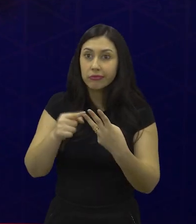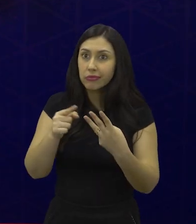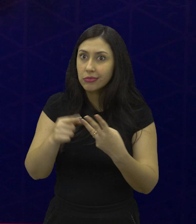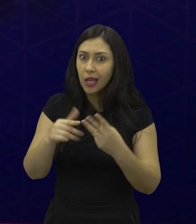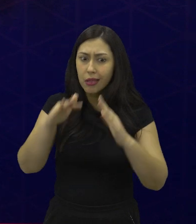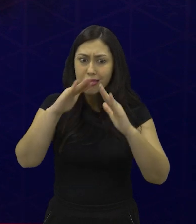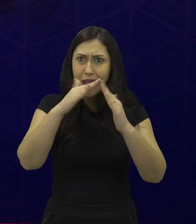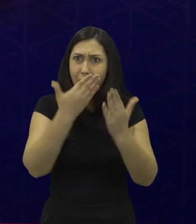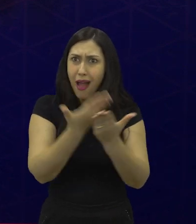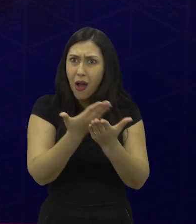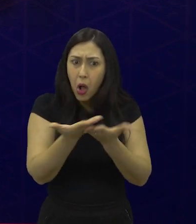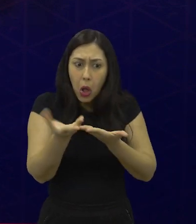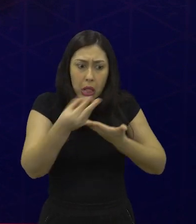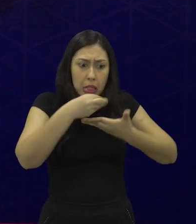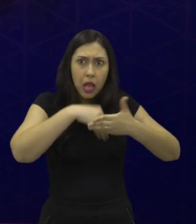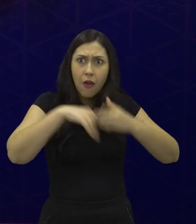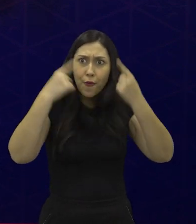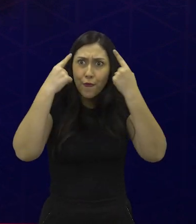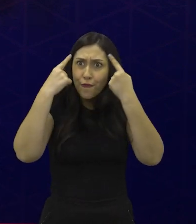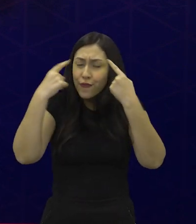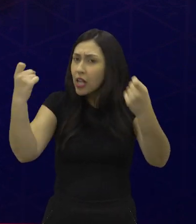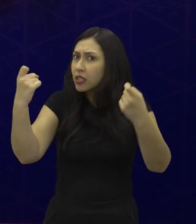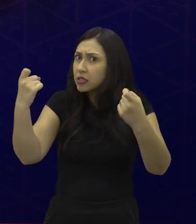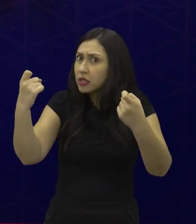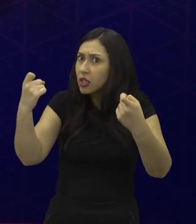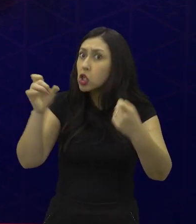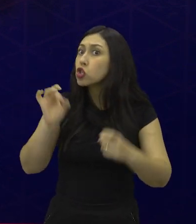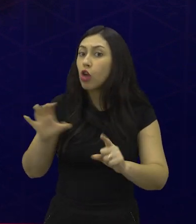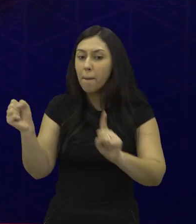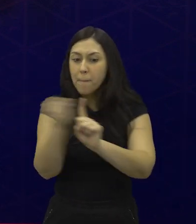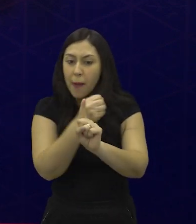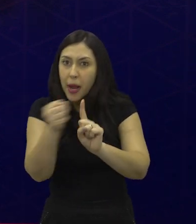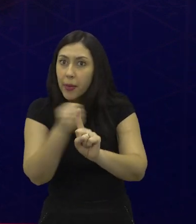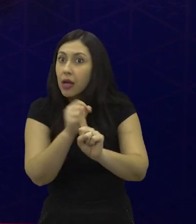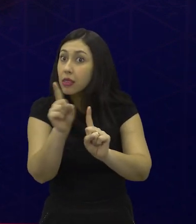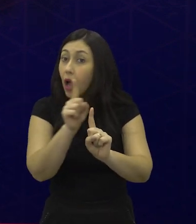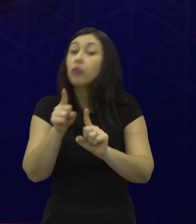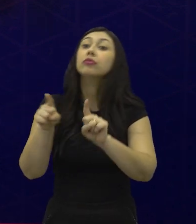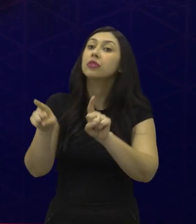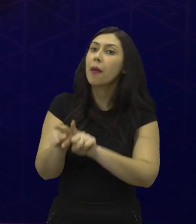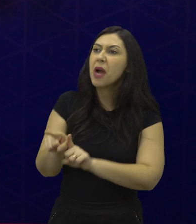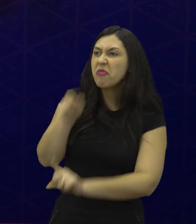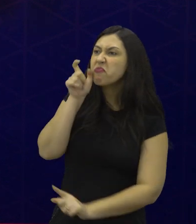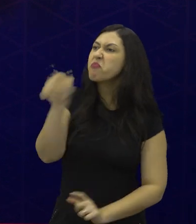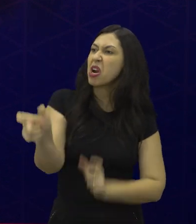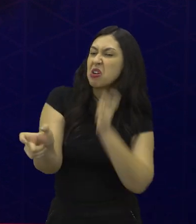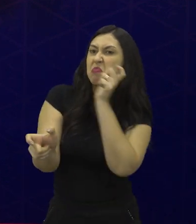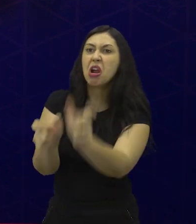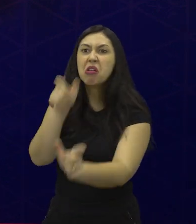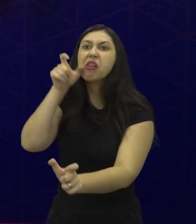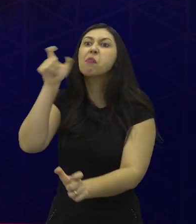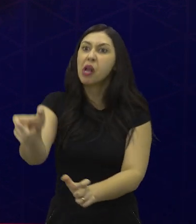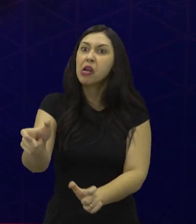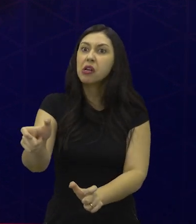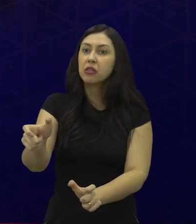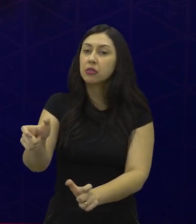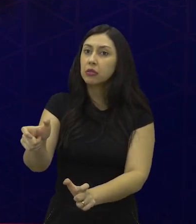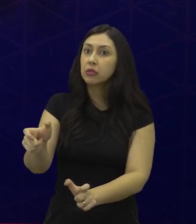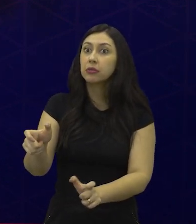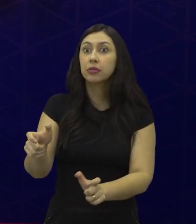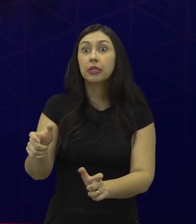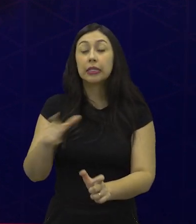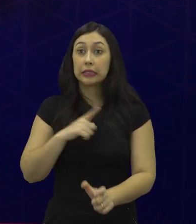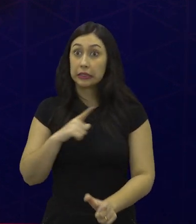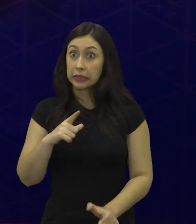a violência nas escolas. E não só a violência física, né, mas a violência verbal. Então, a gente tem